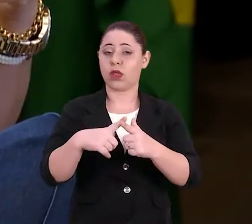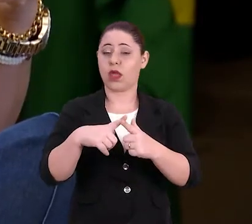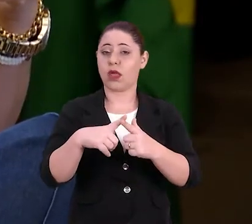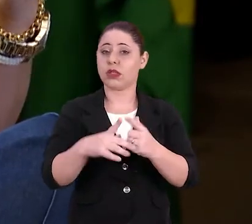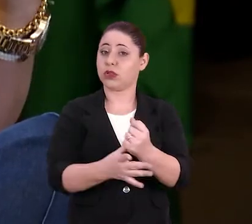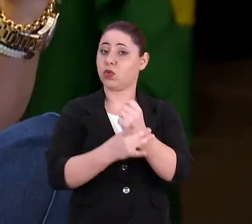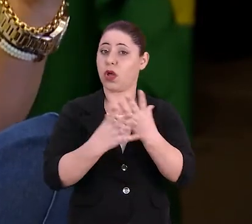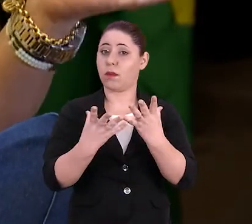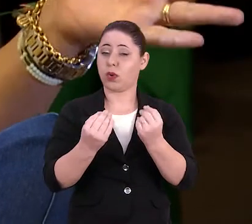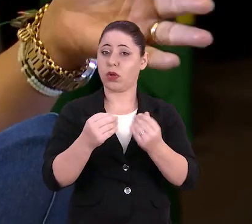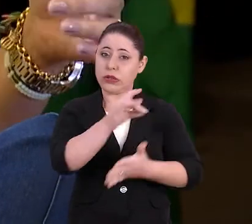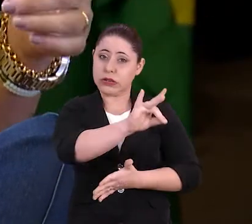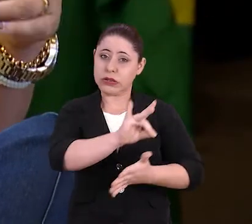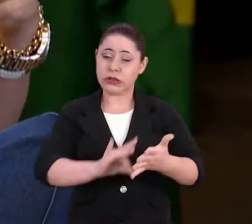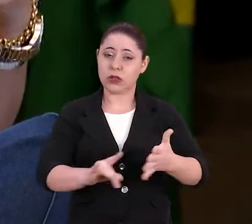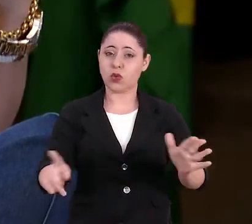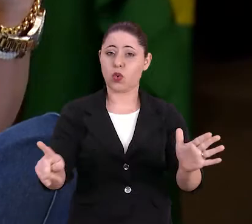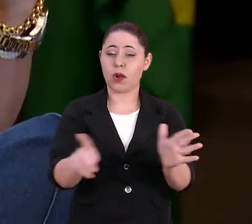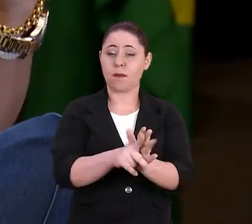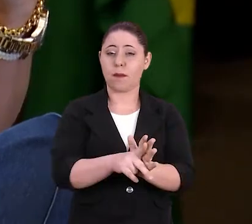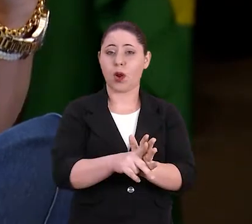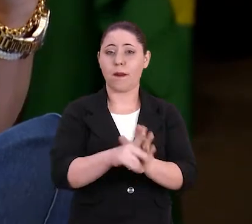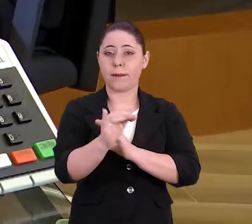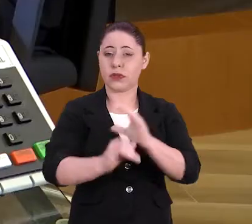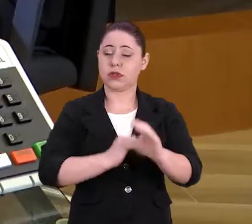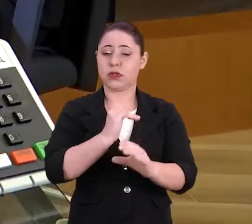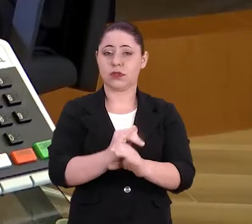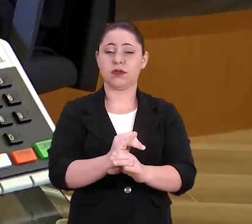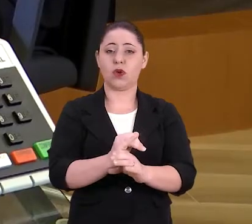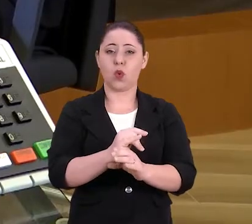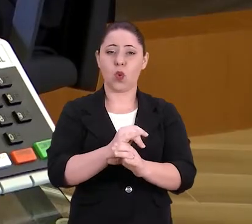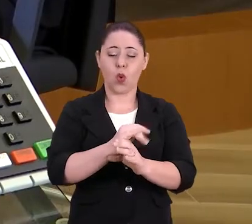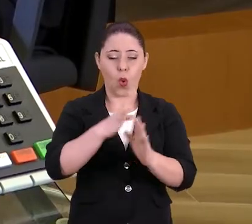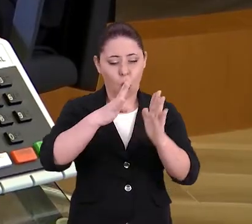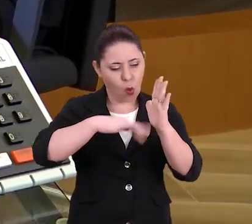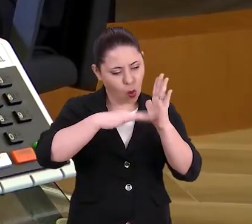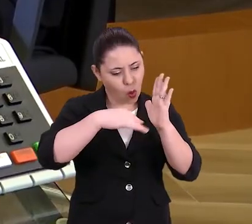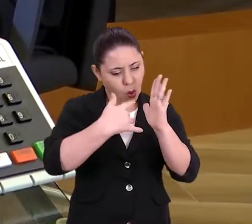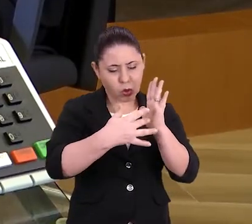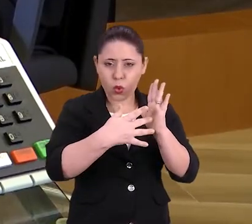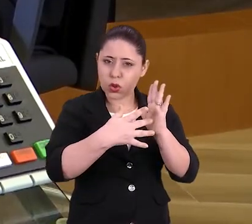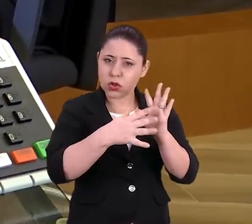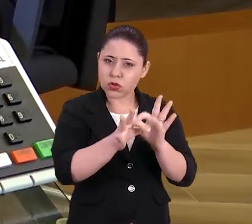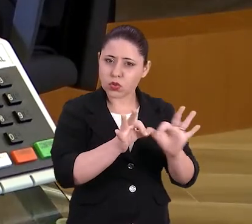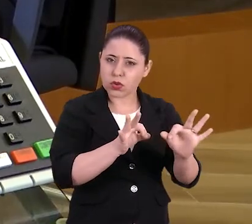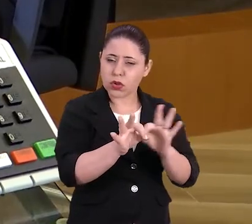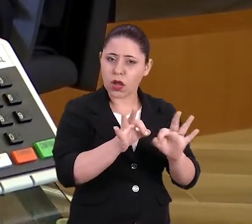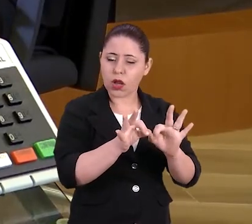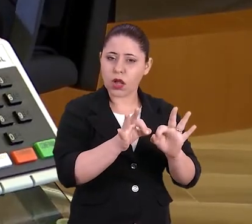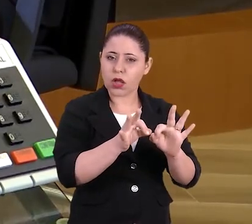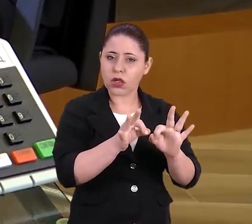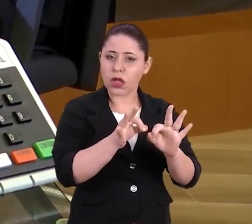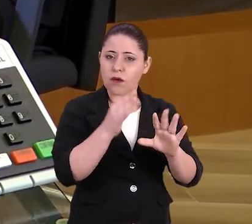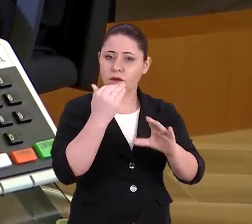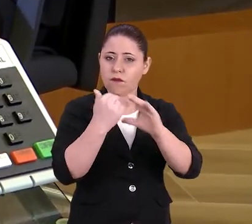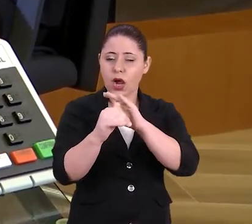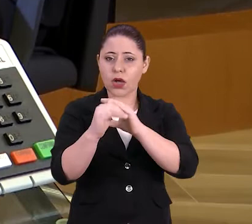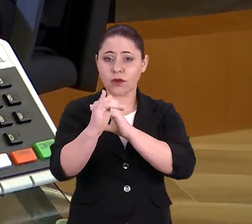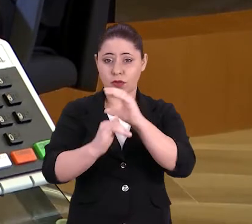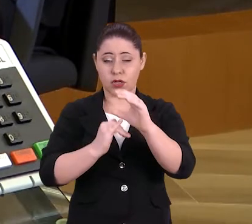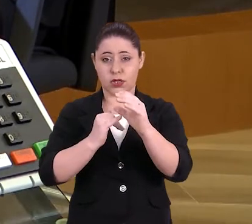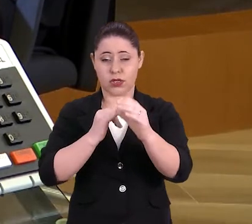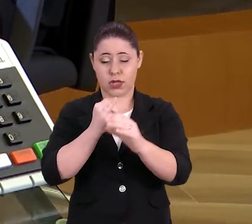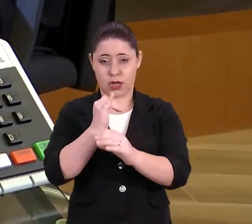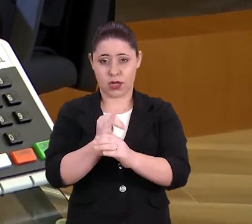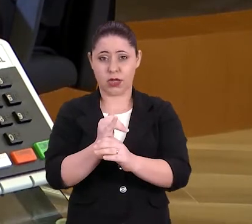segurança. A assinatura digital dos sistemas, o código da preparação da urna, que é disponibilizado na internet, né,